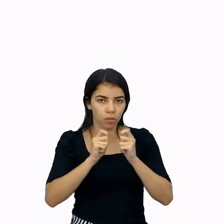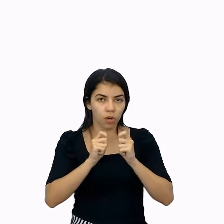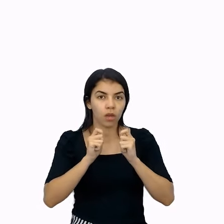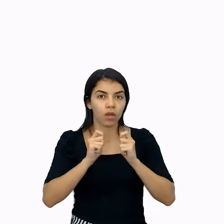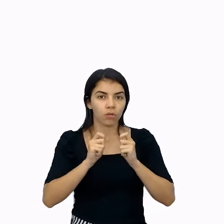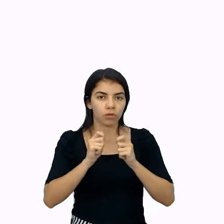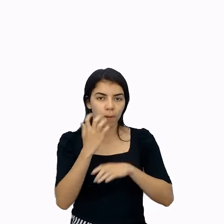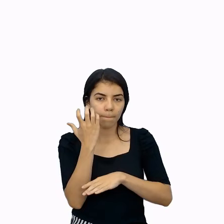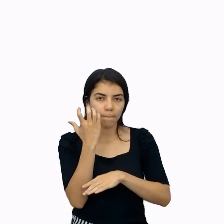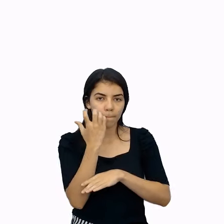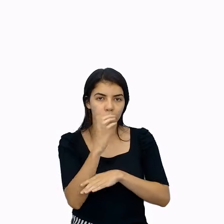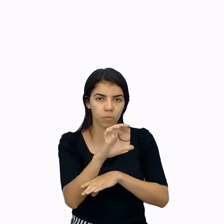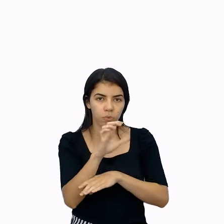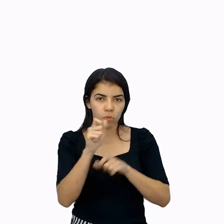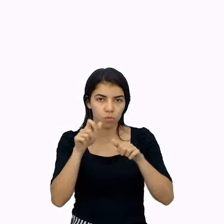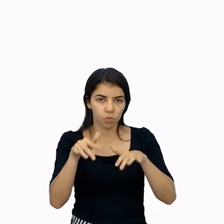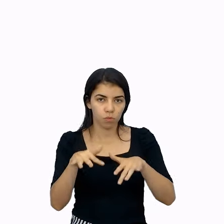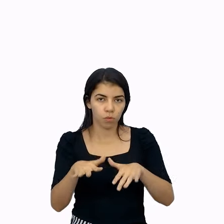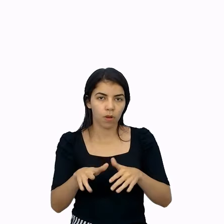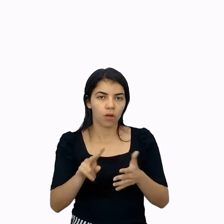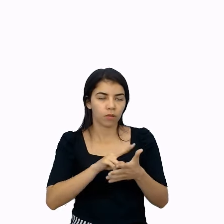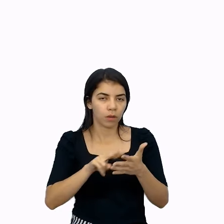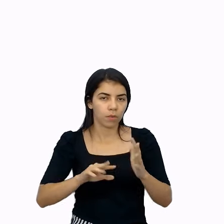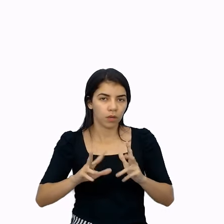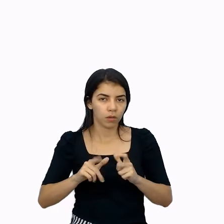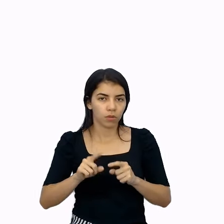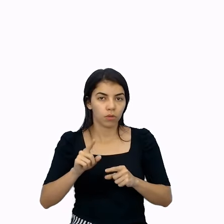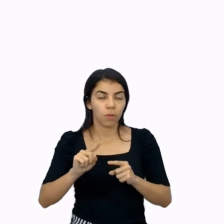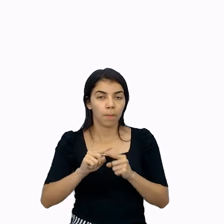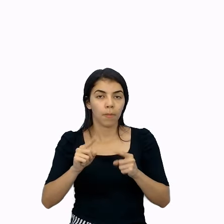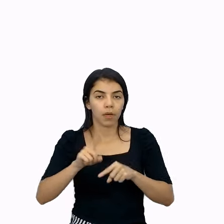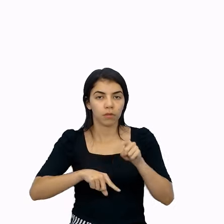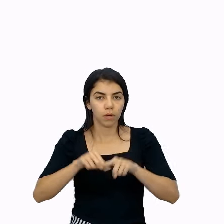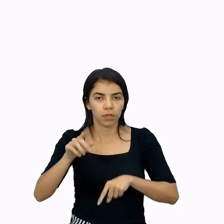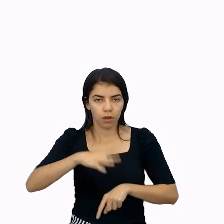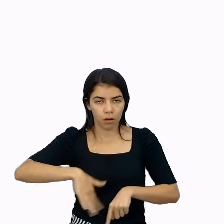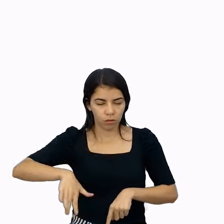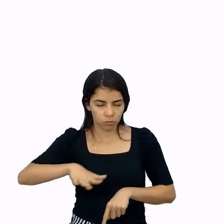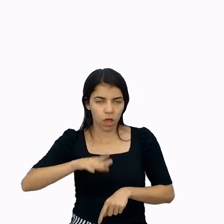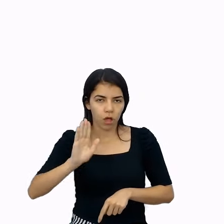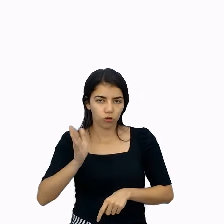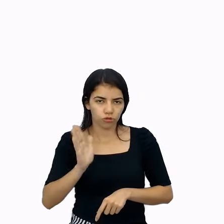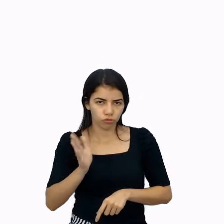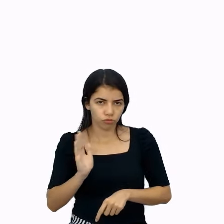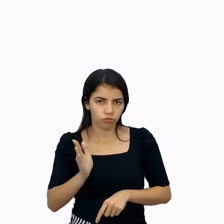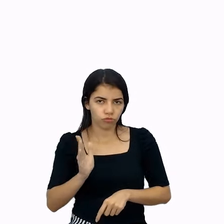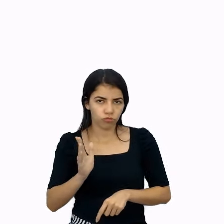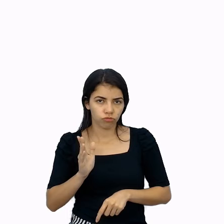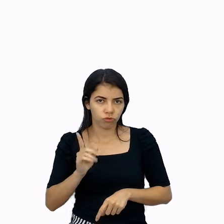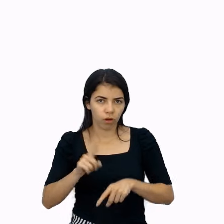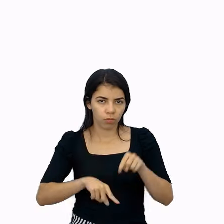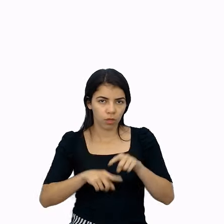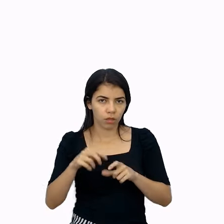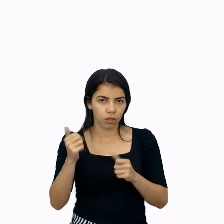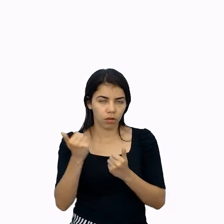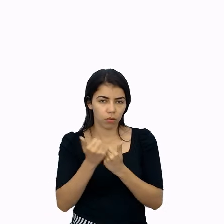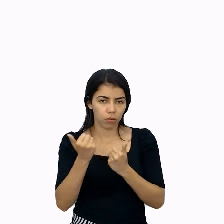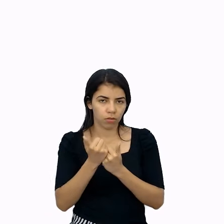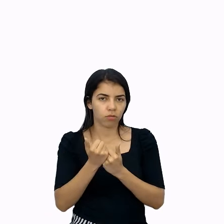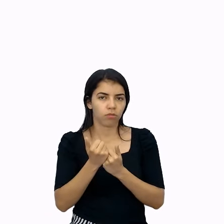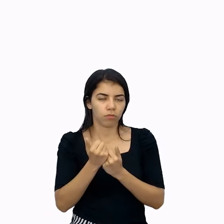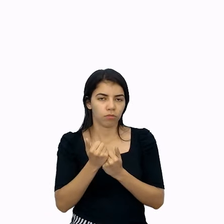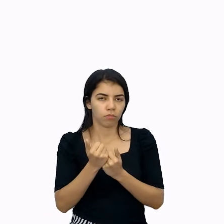Em razão do tempo, não dá para eu ler tudo, mas esse material já está lá, né, no material de apoio, nesta